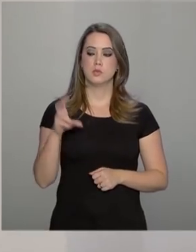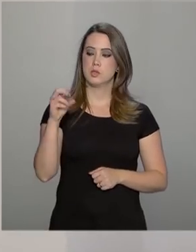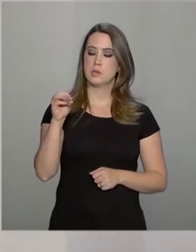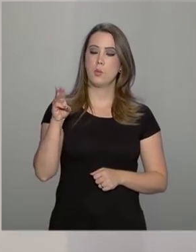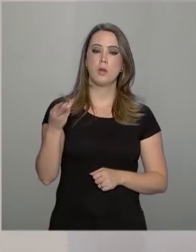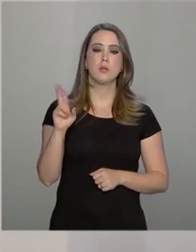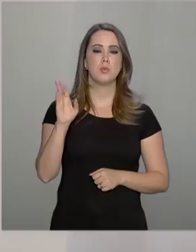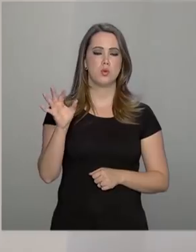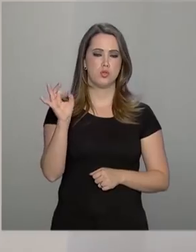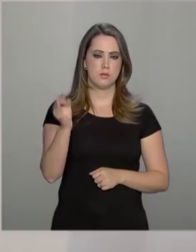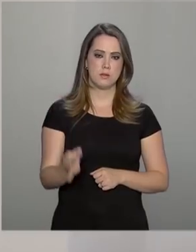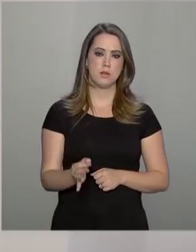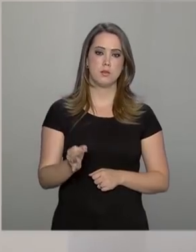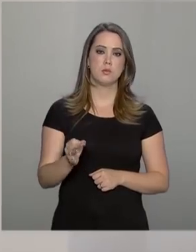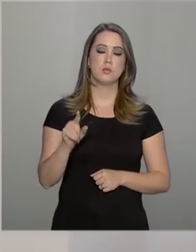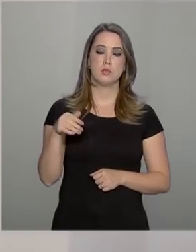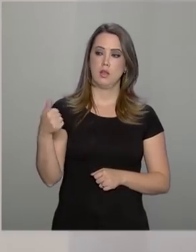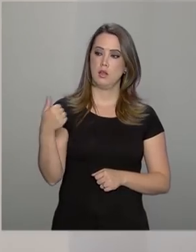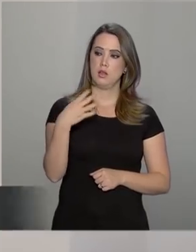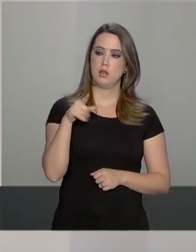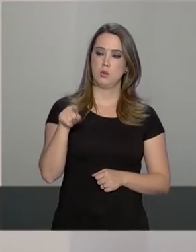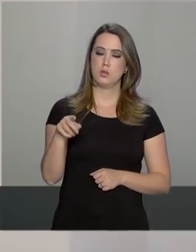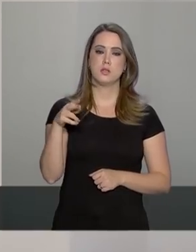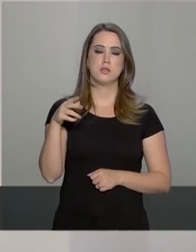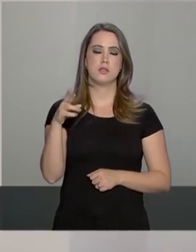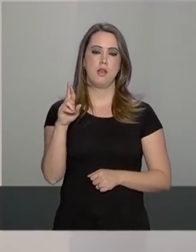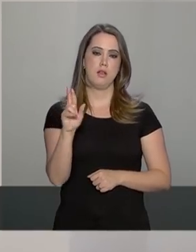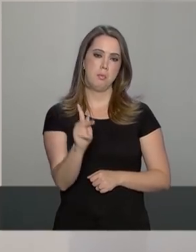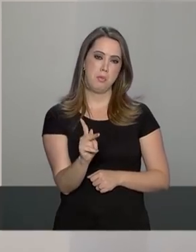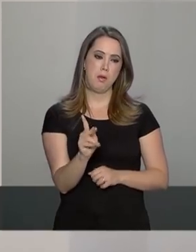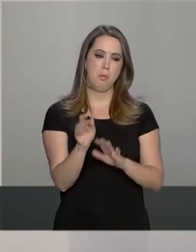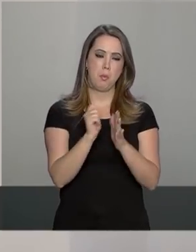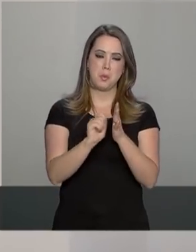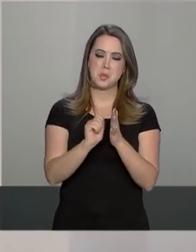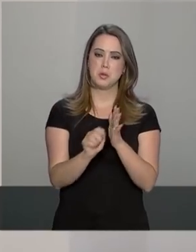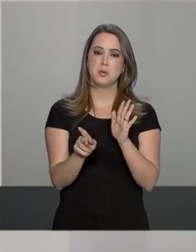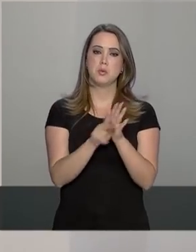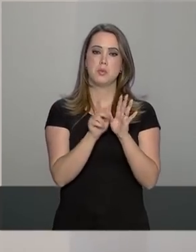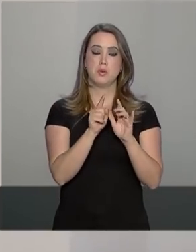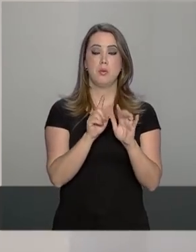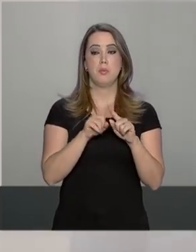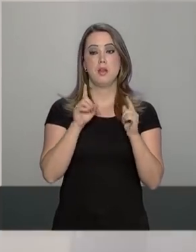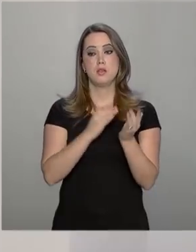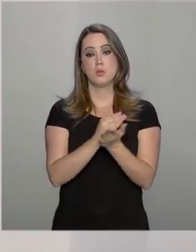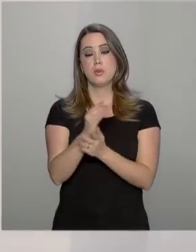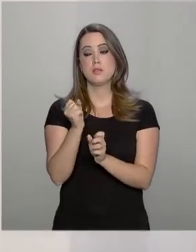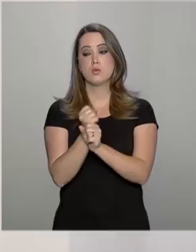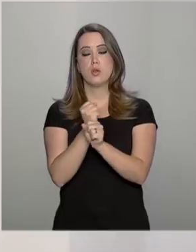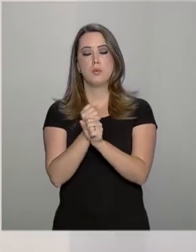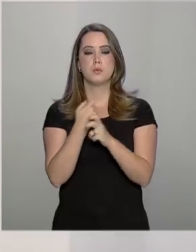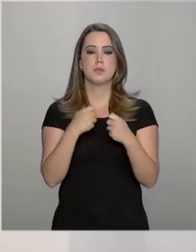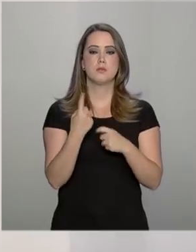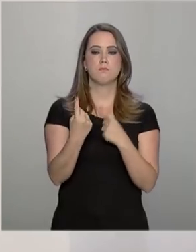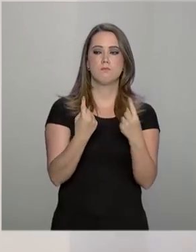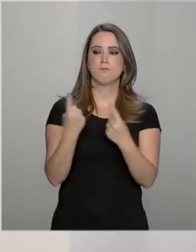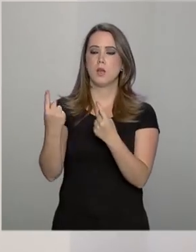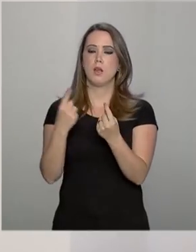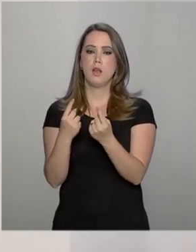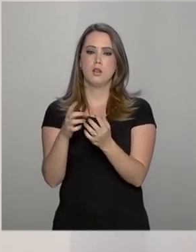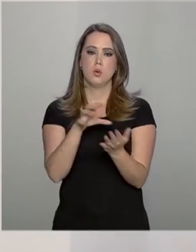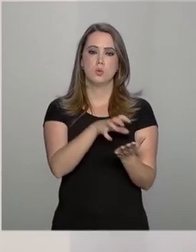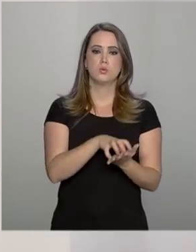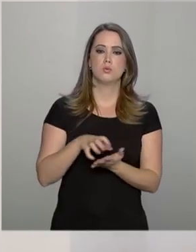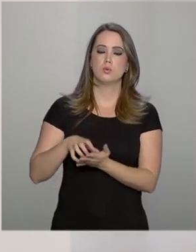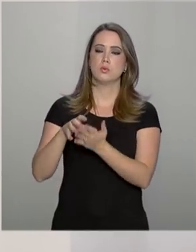orçamentária definida que é 14 RP as obras o início vai depender de cada um dos órgãos responsáveis as obras da codevasf